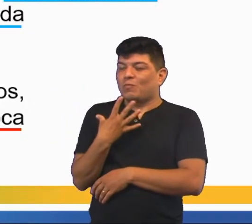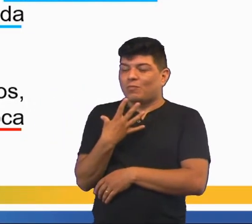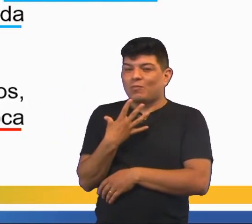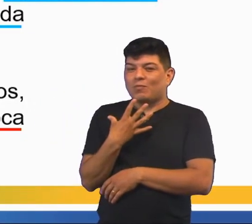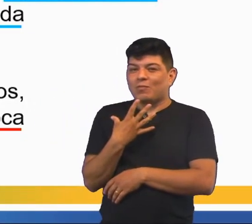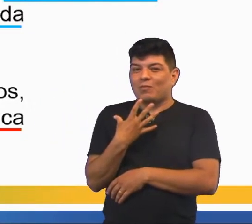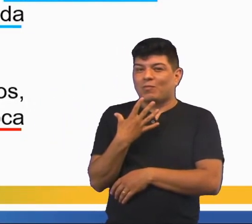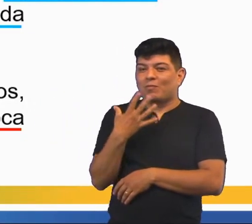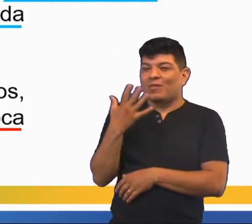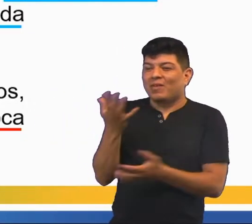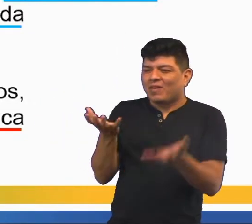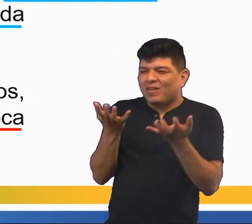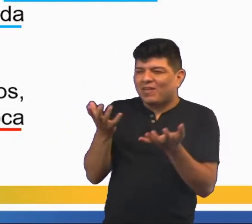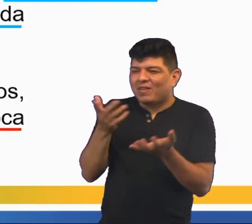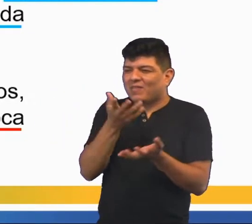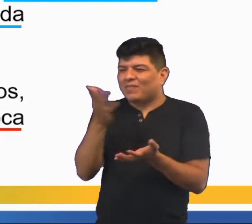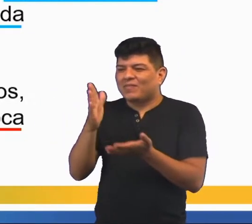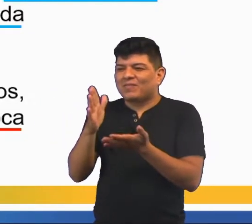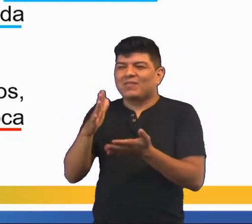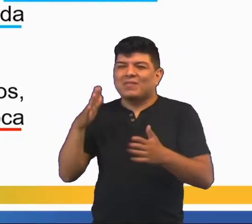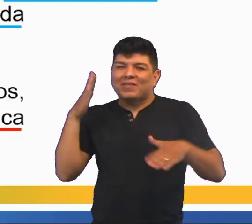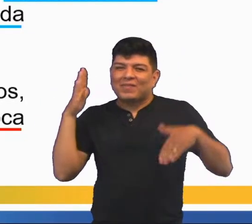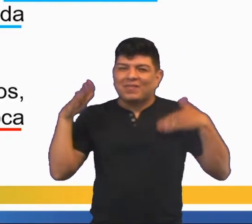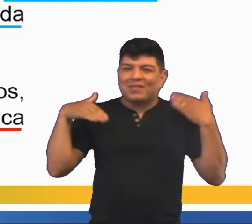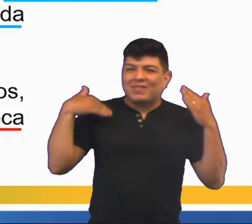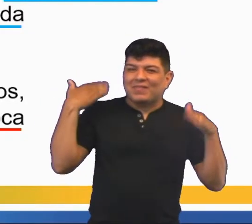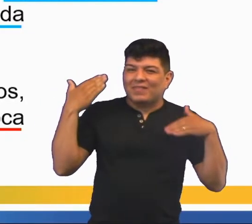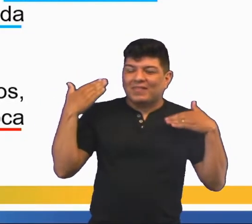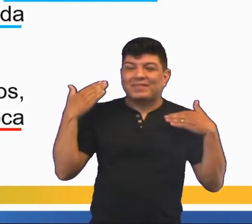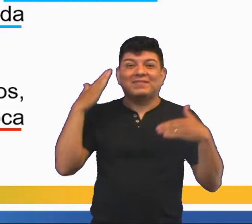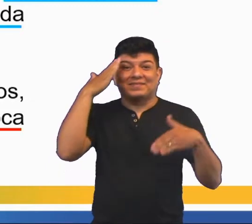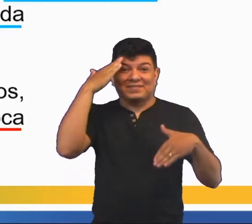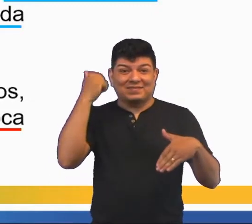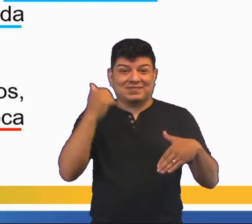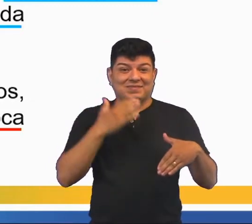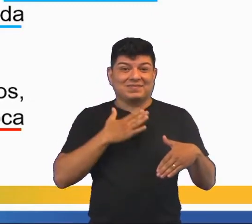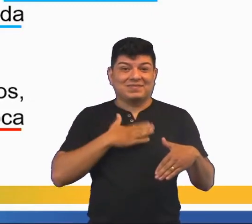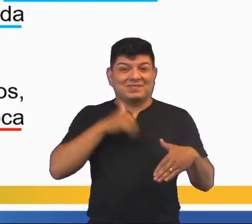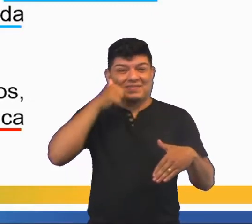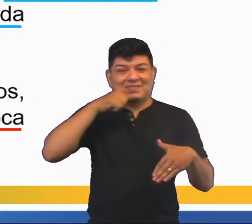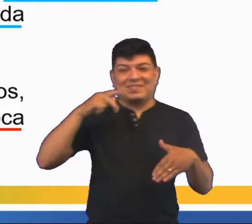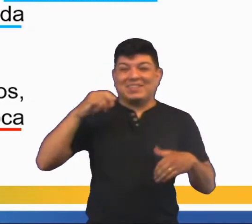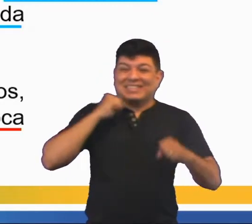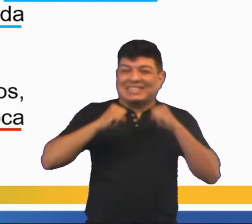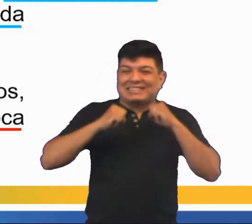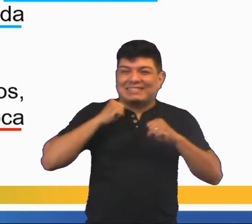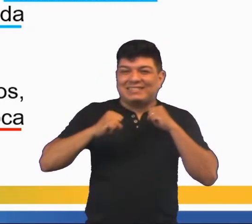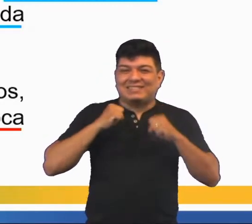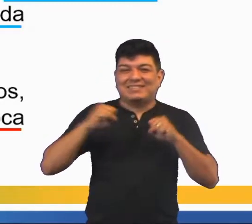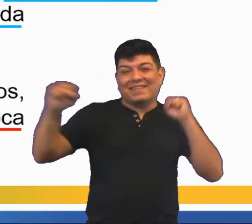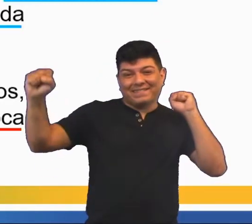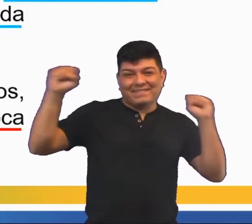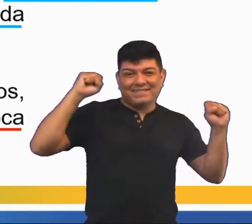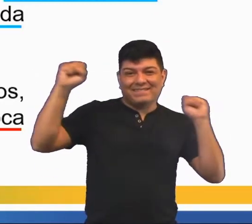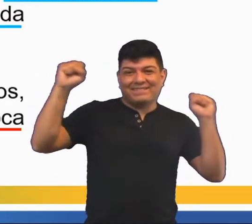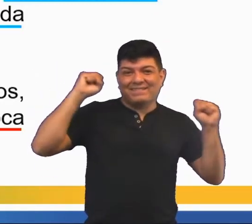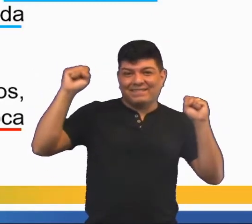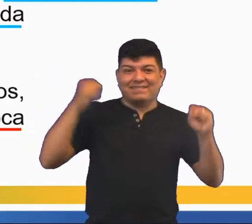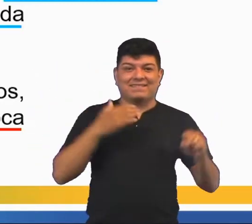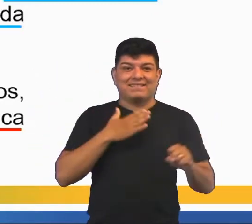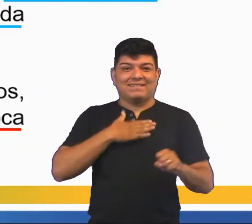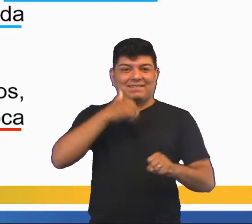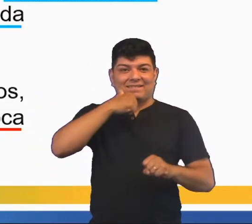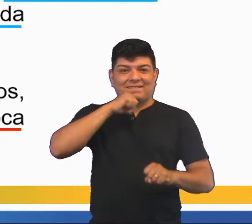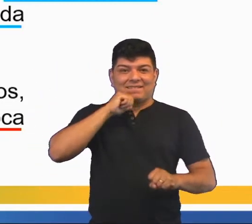será que alguém quer dar um passeio? Era o sinal. Eu e minha irmã corríamos para tomar banho. Minha